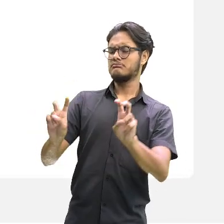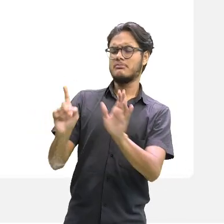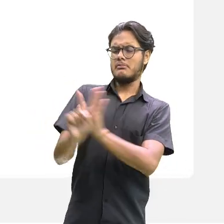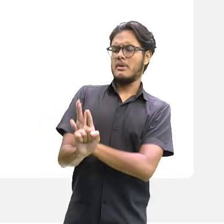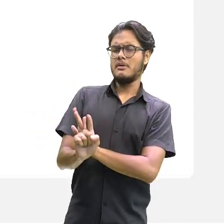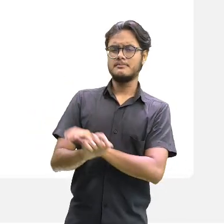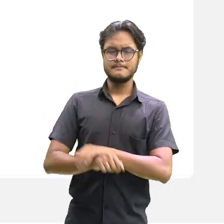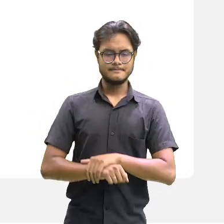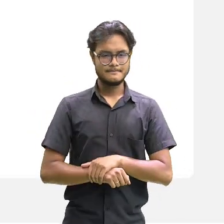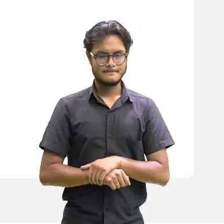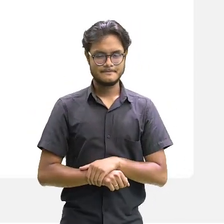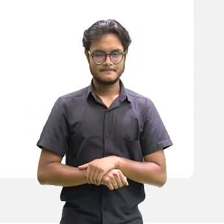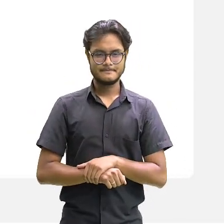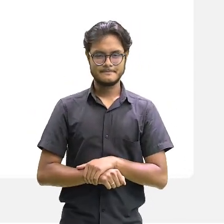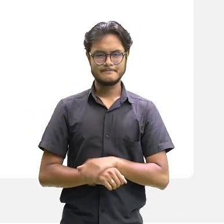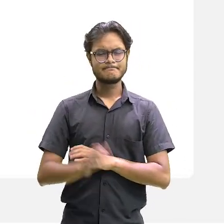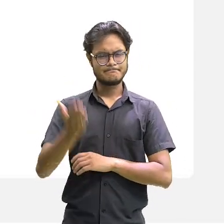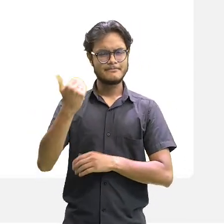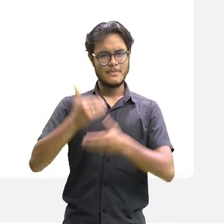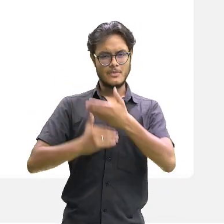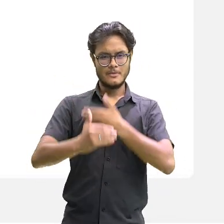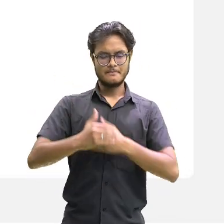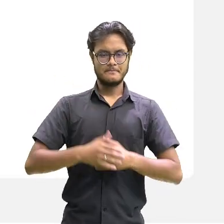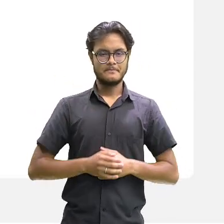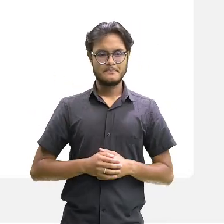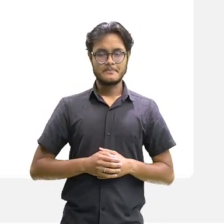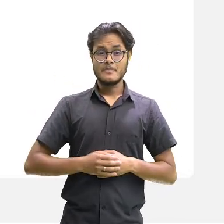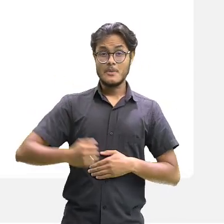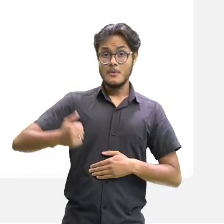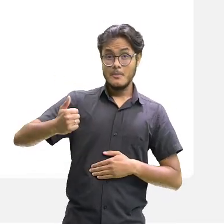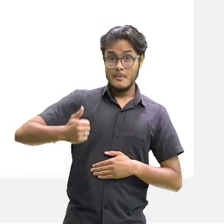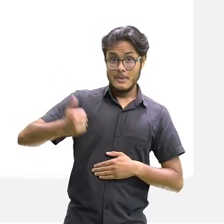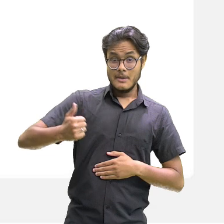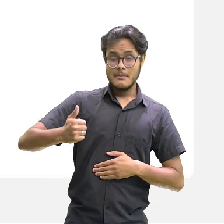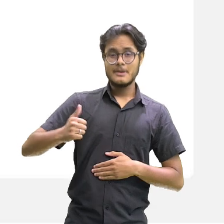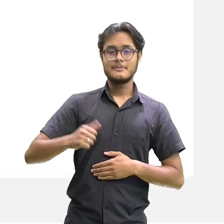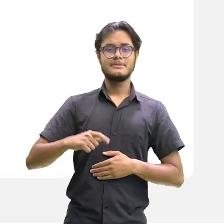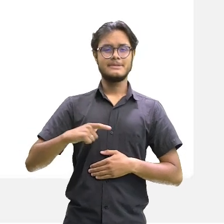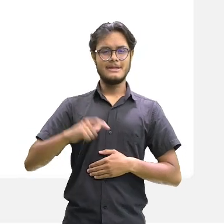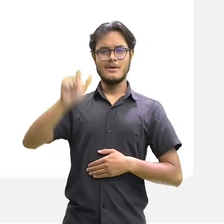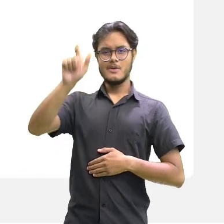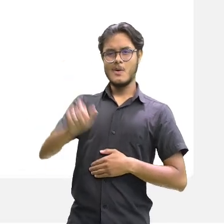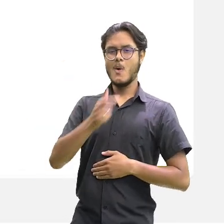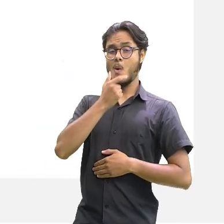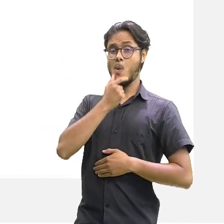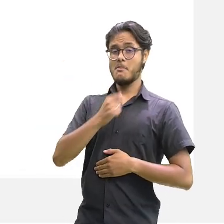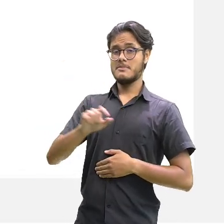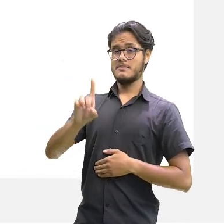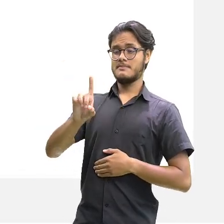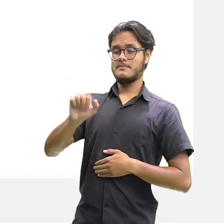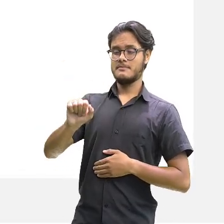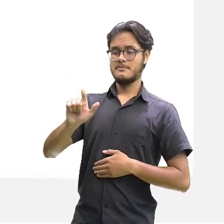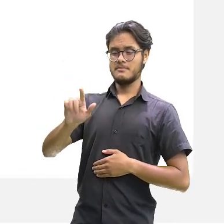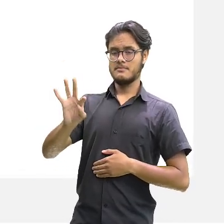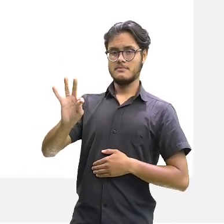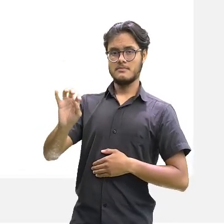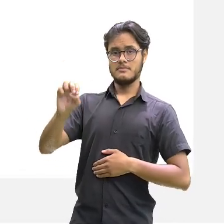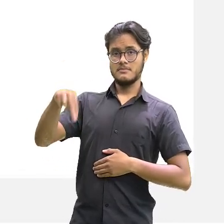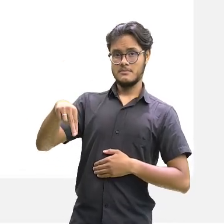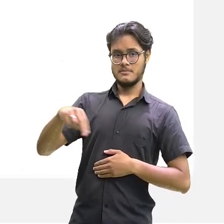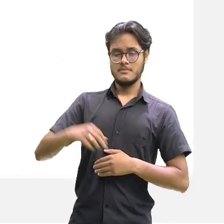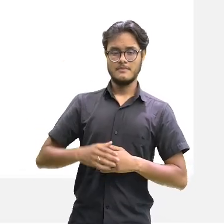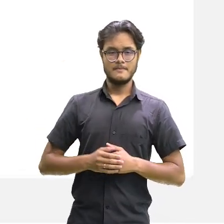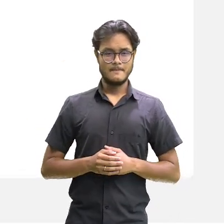SISU-EA, beleza? Então vem comigo, olha só. O primeiro modelo atômico foi proposto por Dalton em 1803, e ele